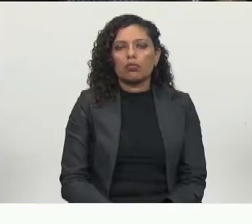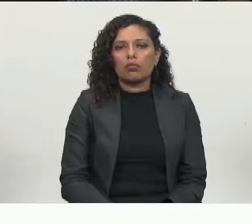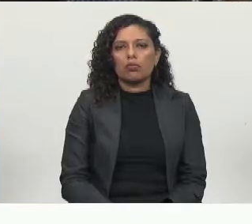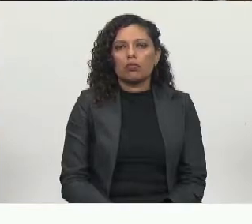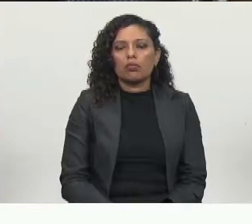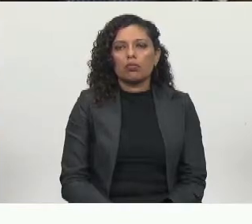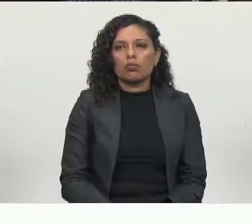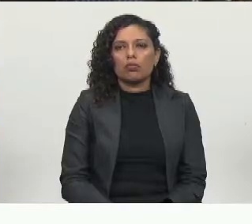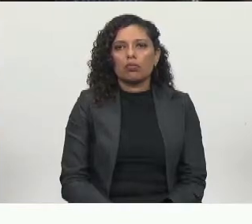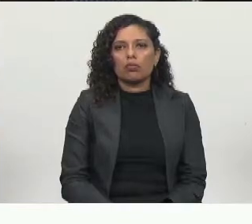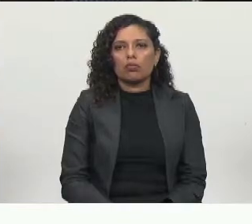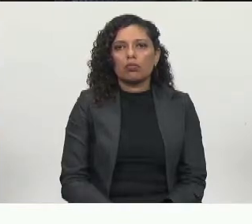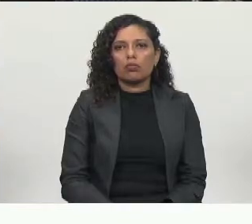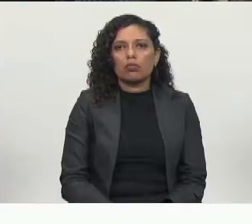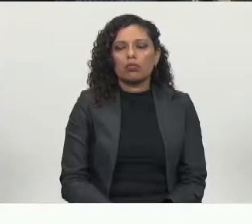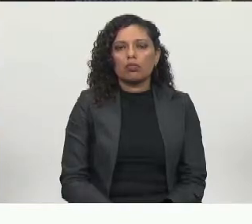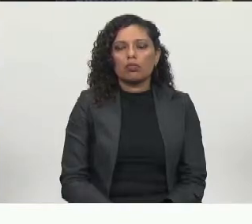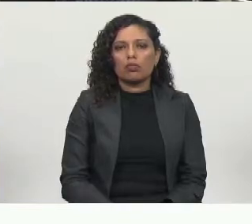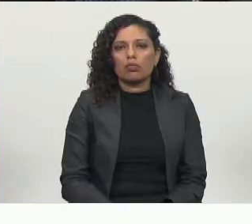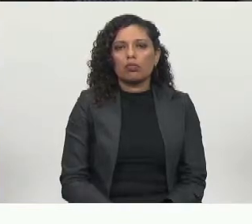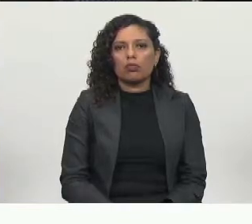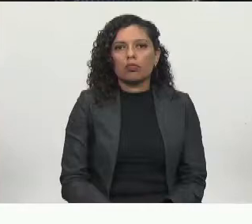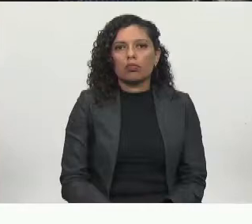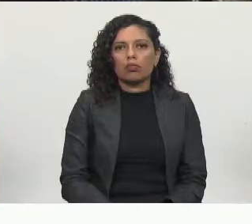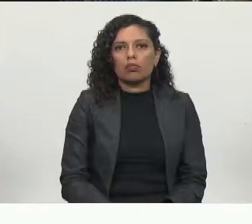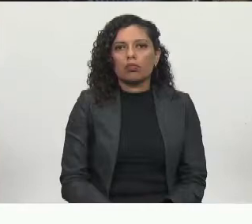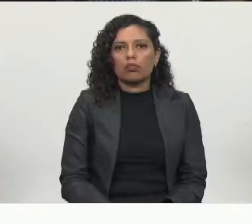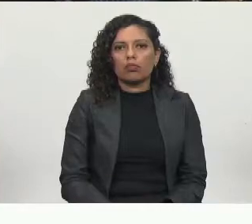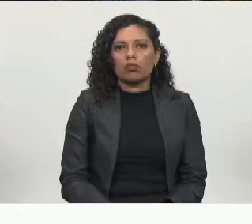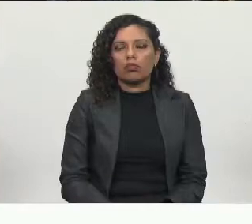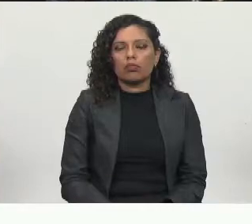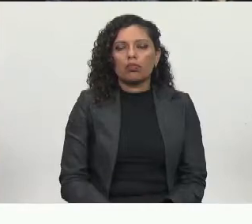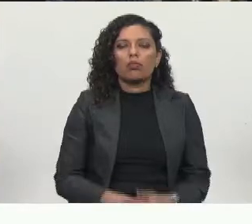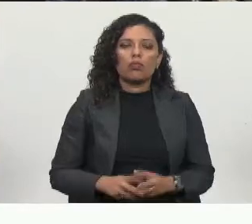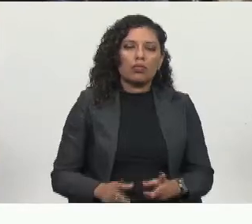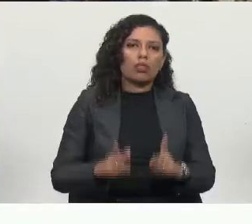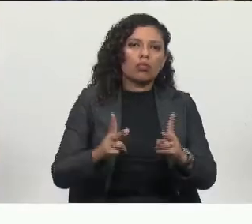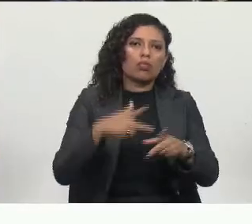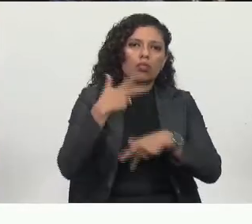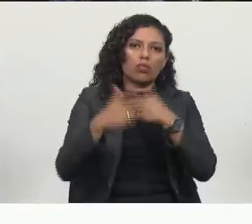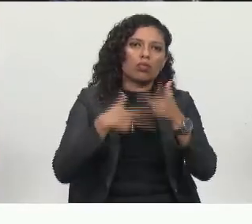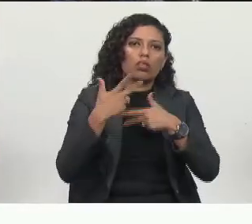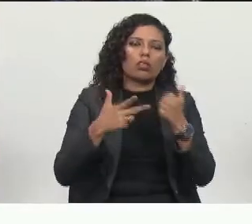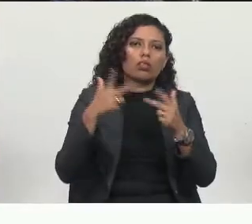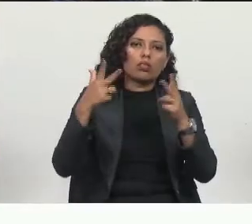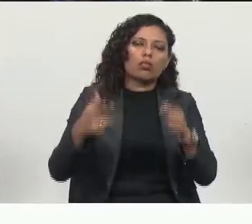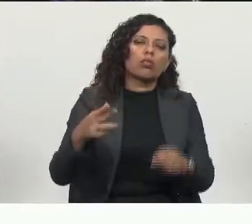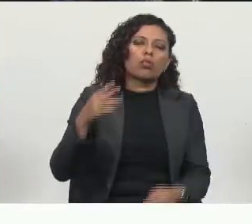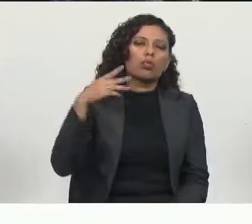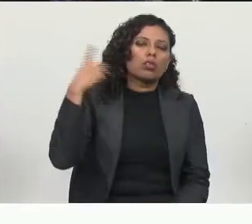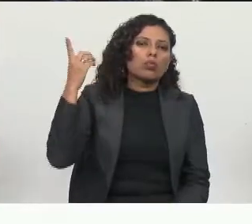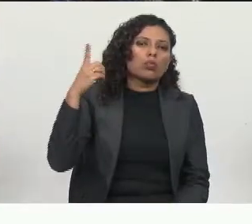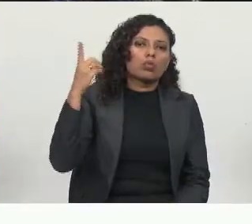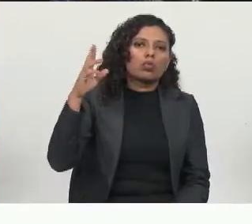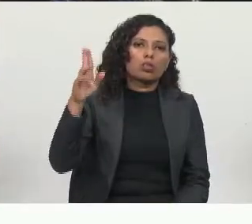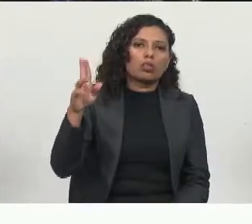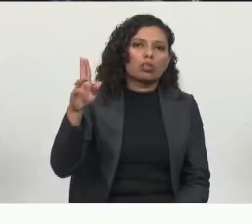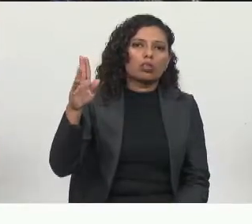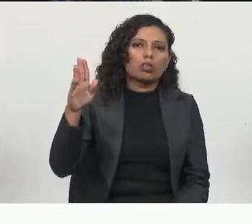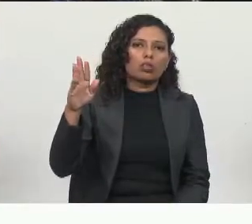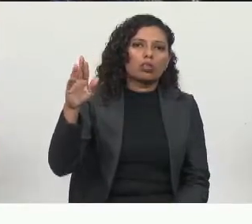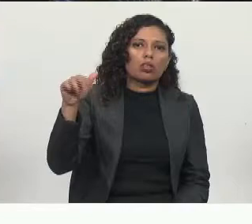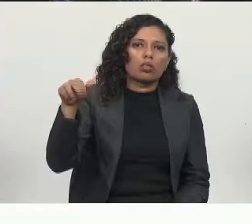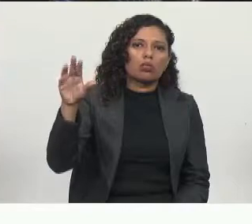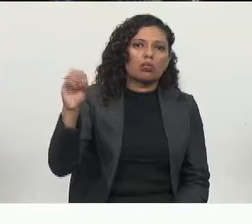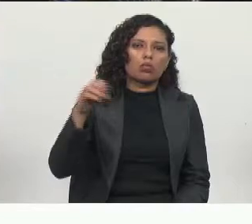Presidente, só dando continuidade a tudo isso que o deputado Bruno da UAIRE nos trouxe, eu acho que seria muito